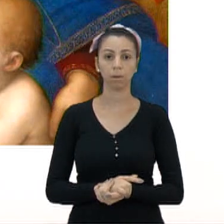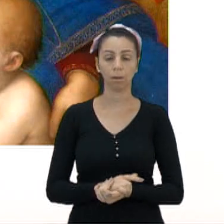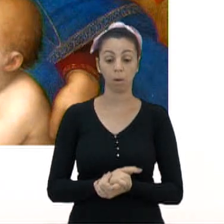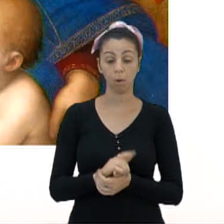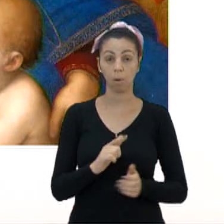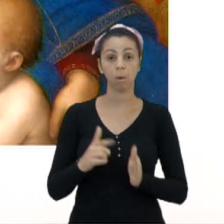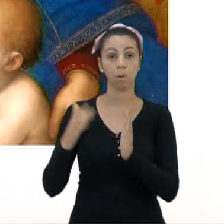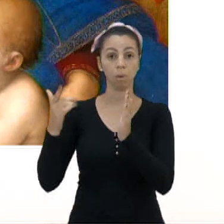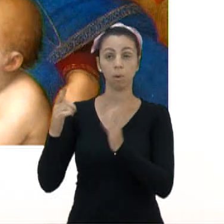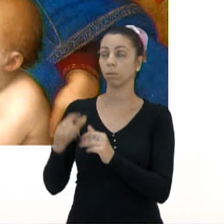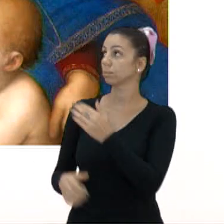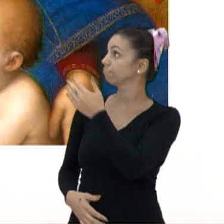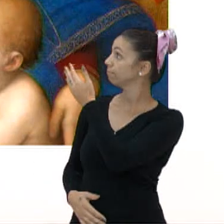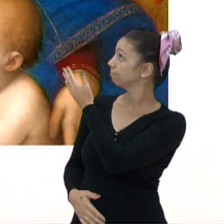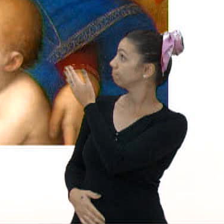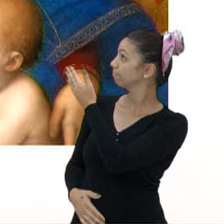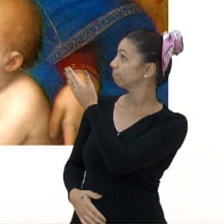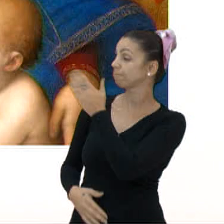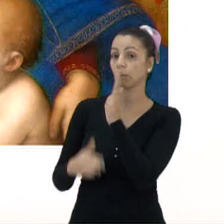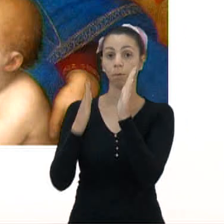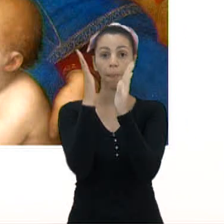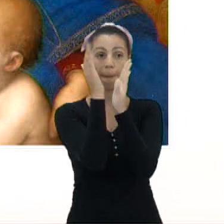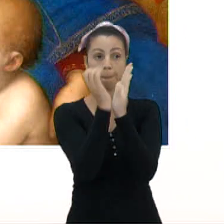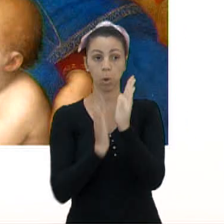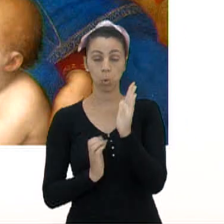já uma obra barroca.